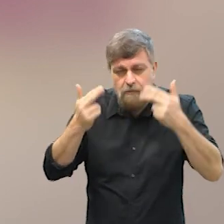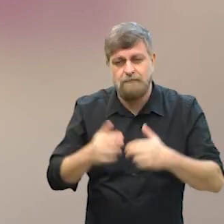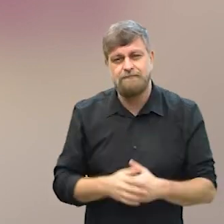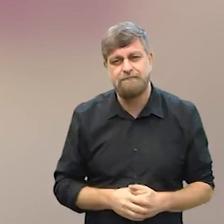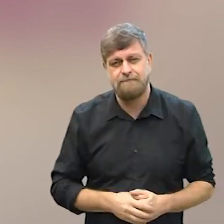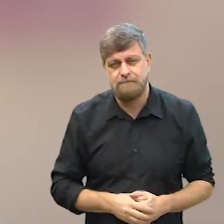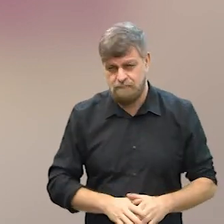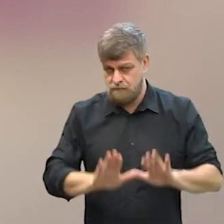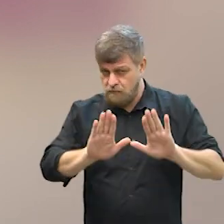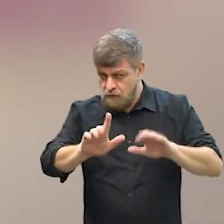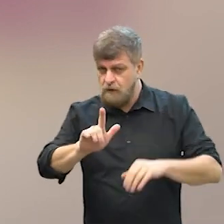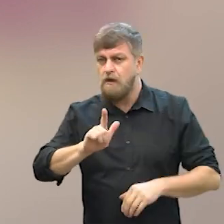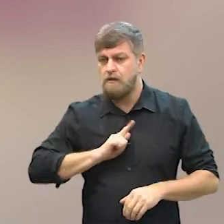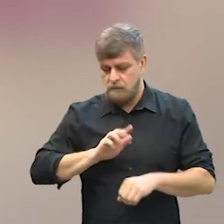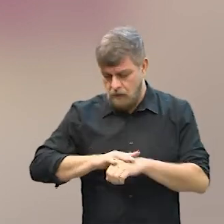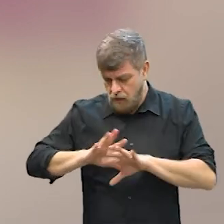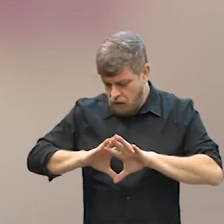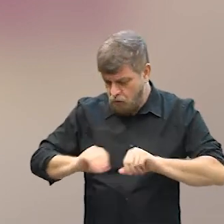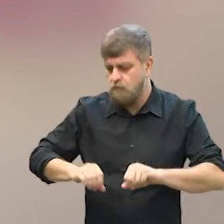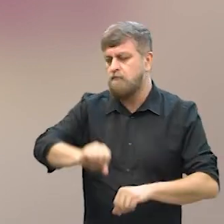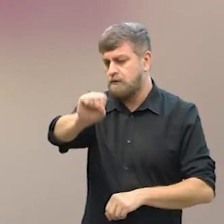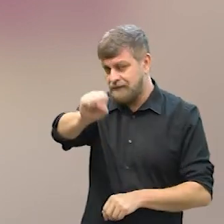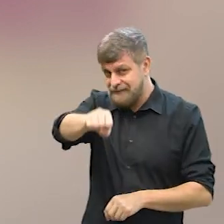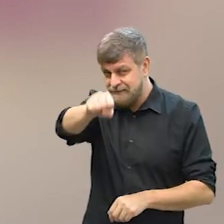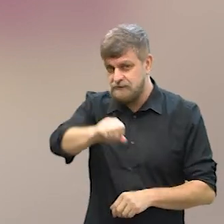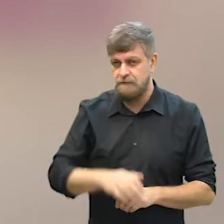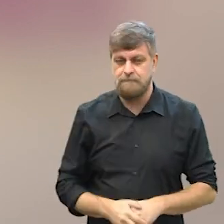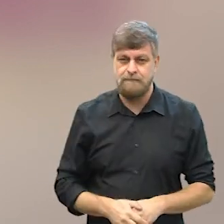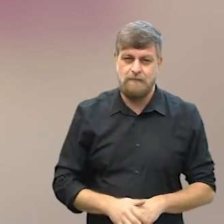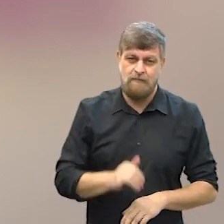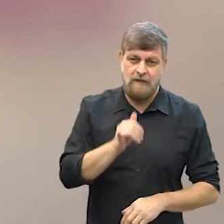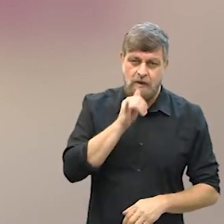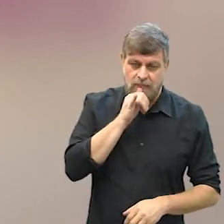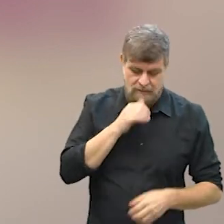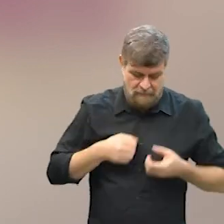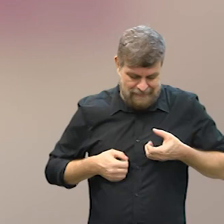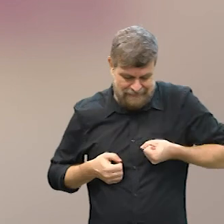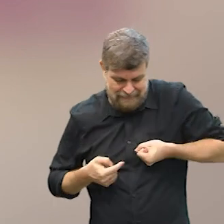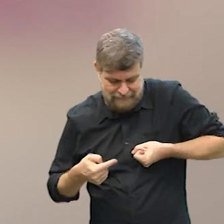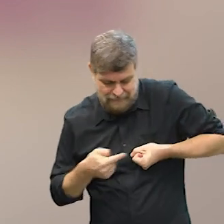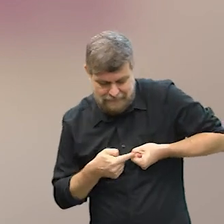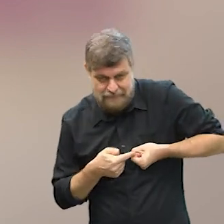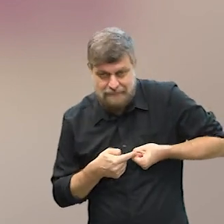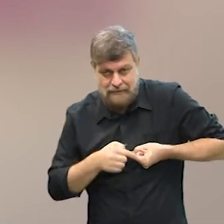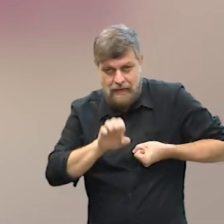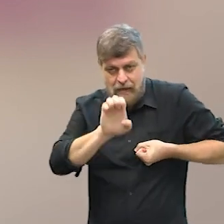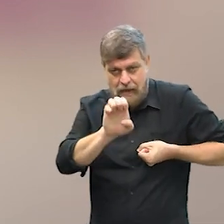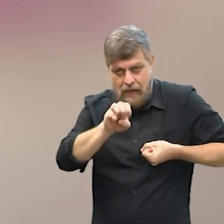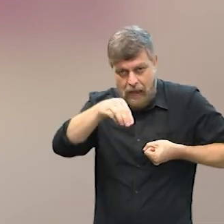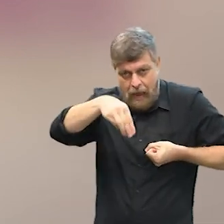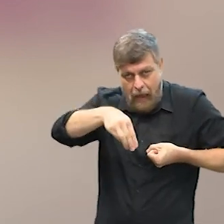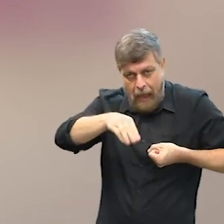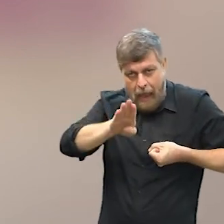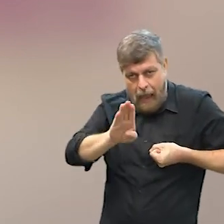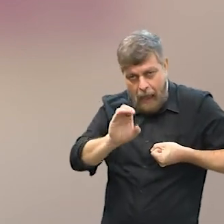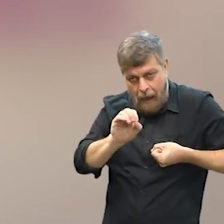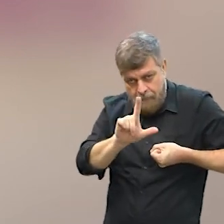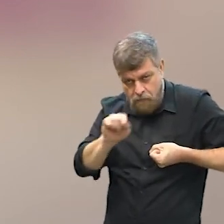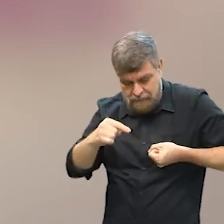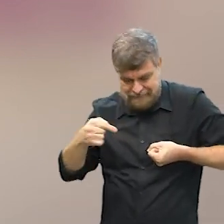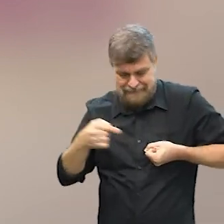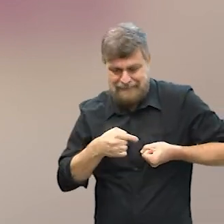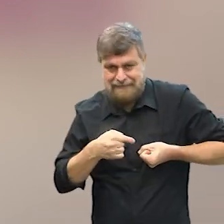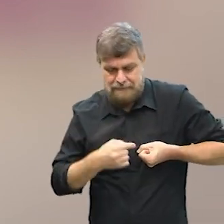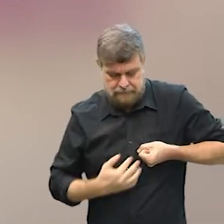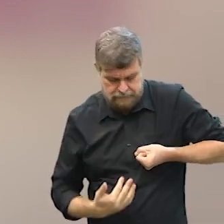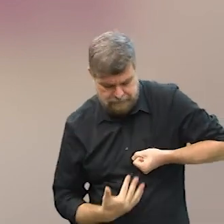normalidade. Portanto, existe cura, sim. Nos casos de embolia pulmonar, nos quais a gente identifica